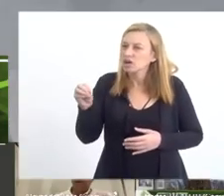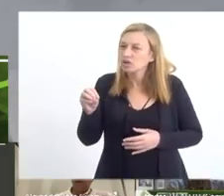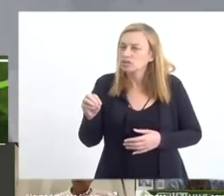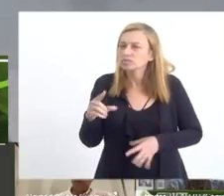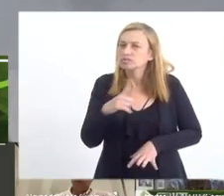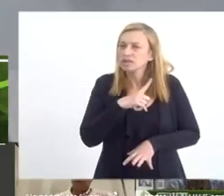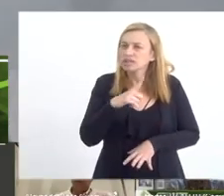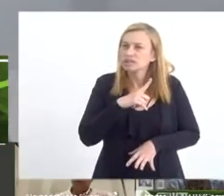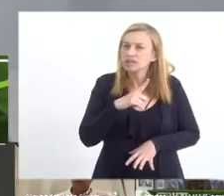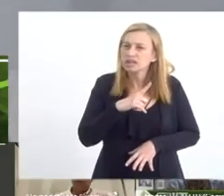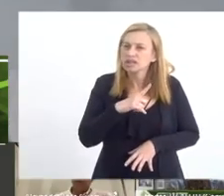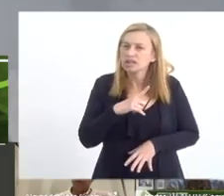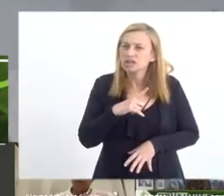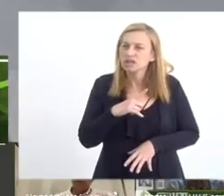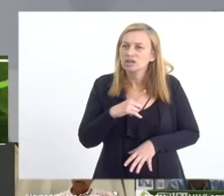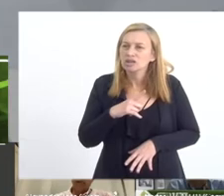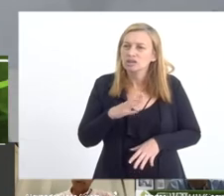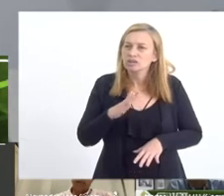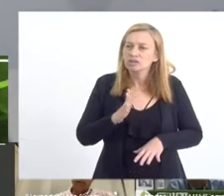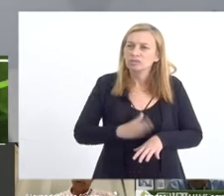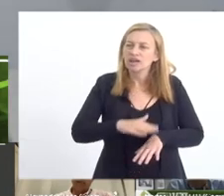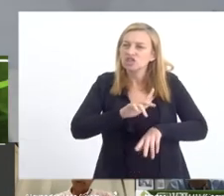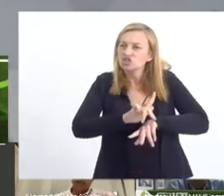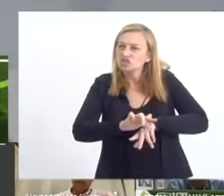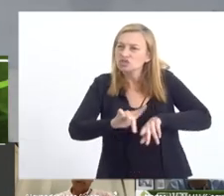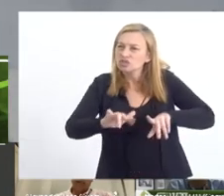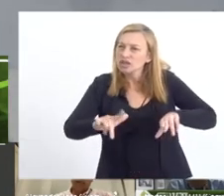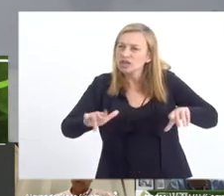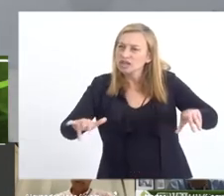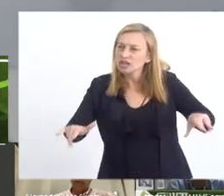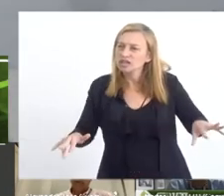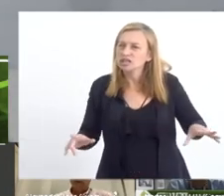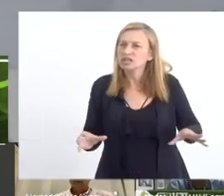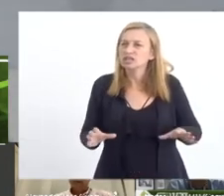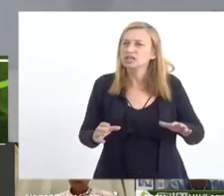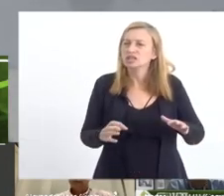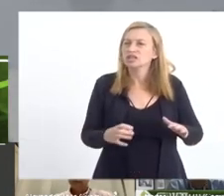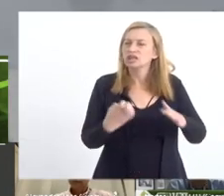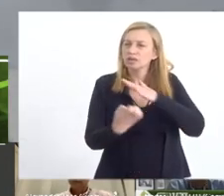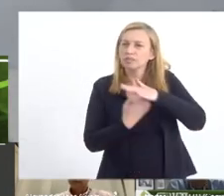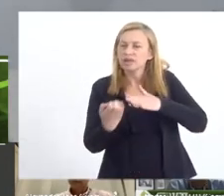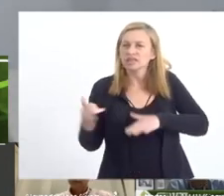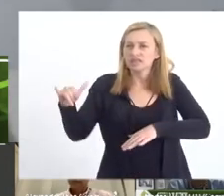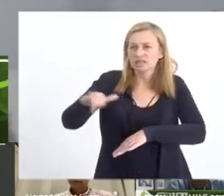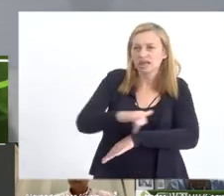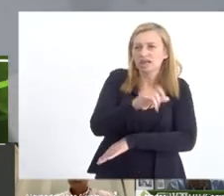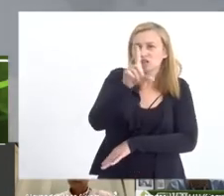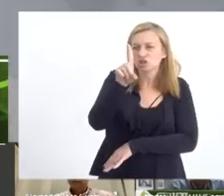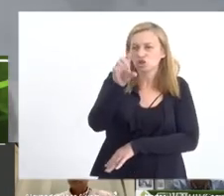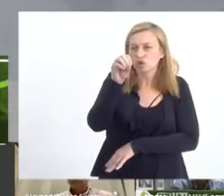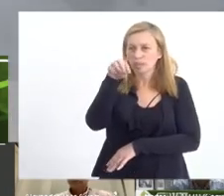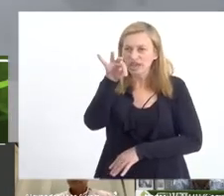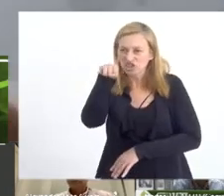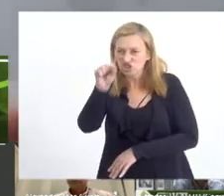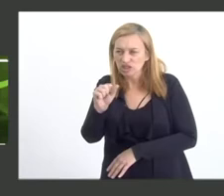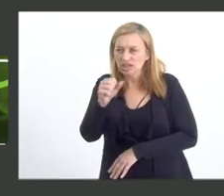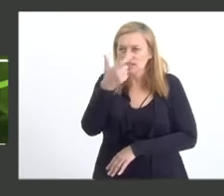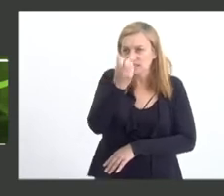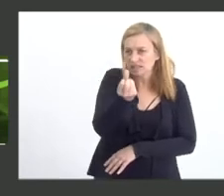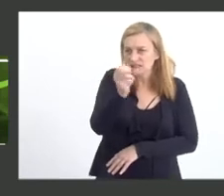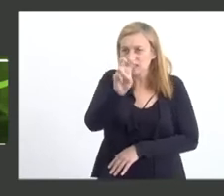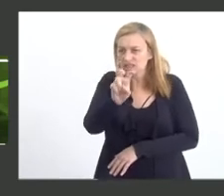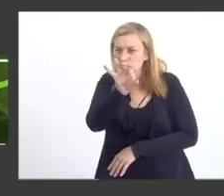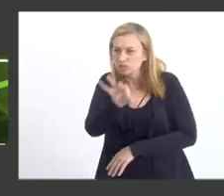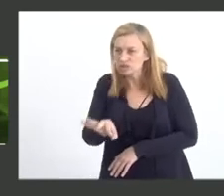tem uma malha até um pouco mais diversificada em termos de companhias aéreas agora domésticas. Então, 65%